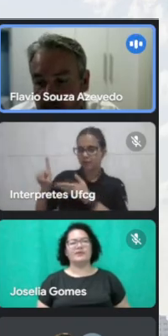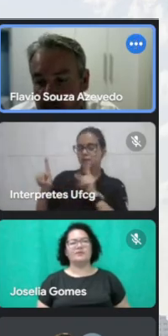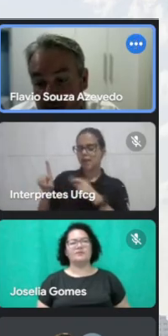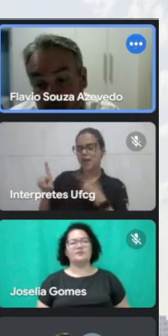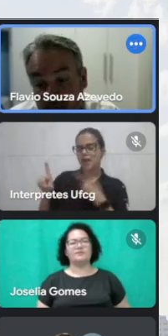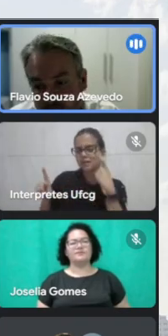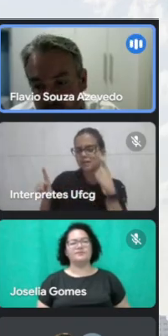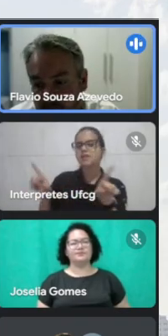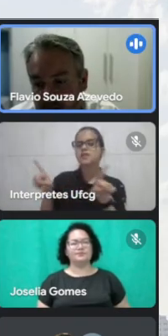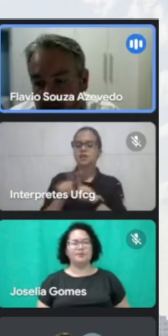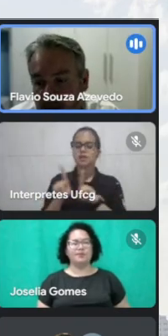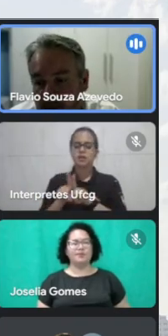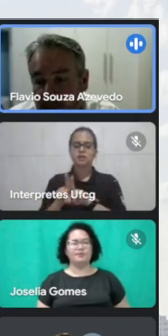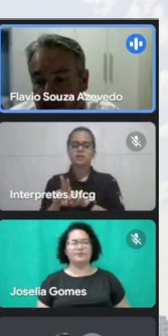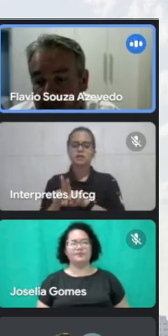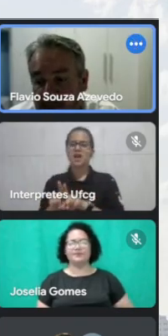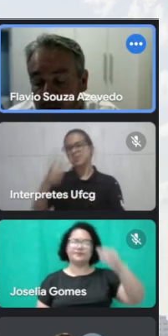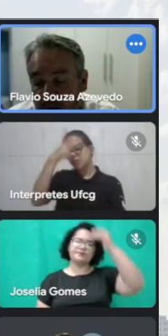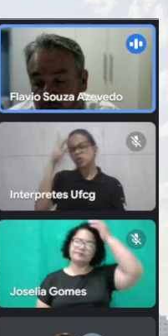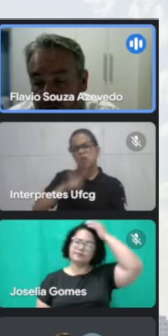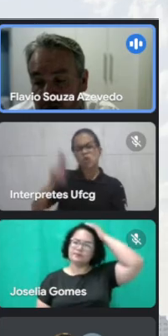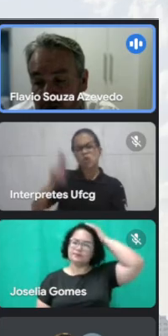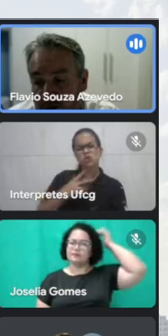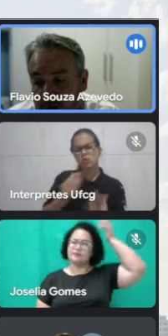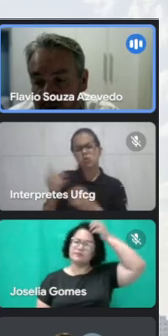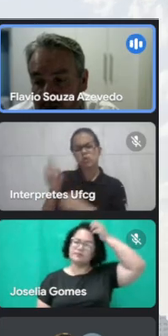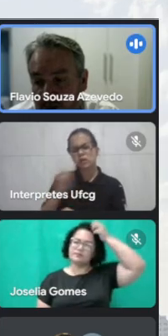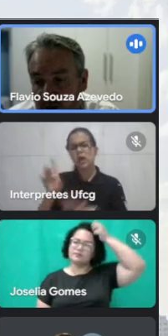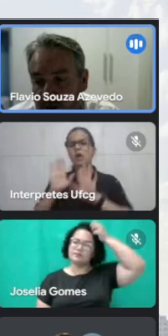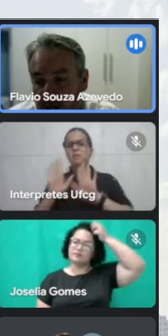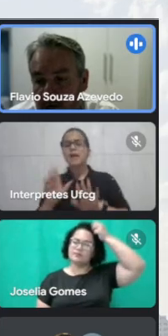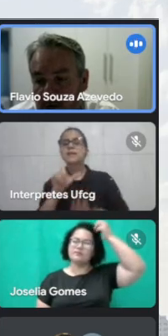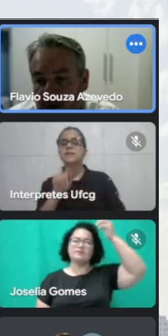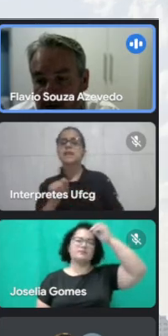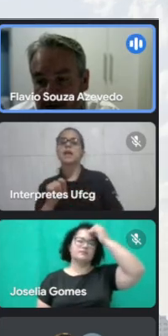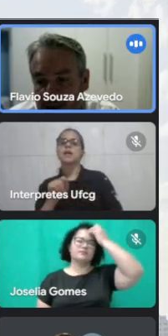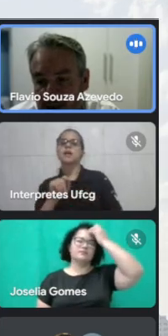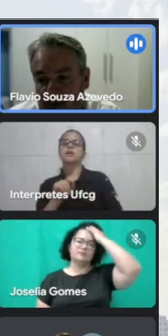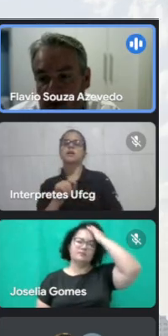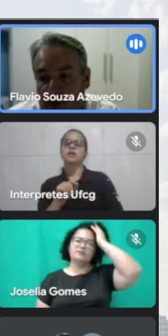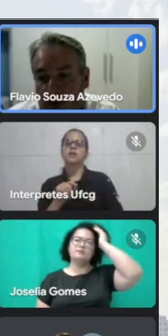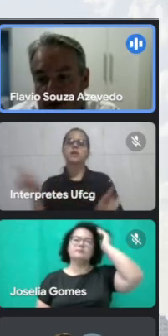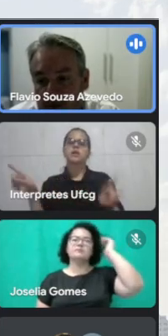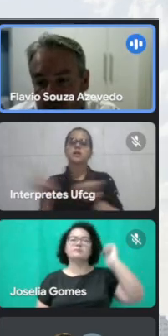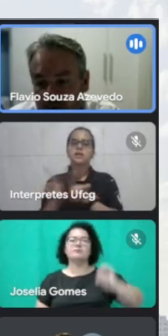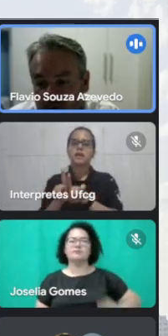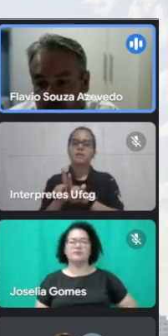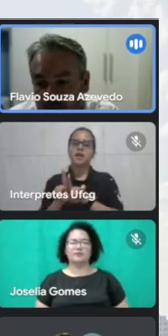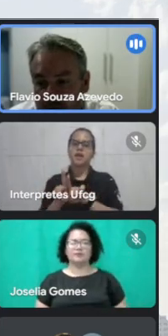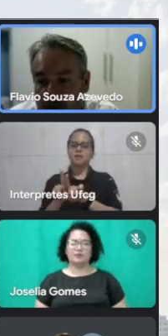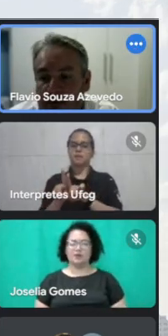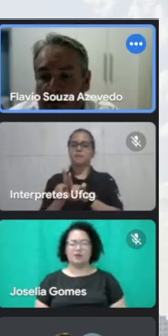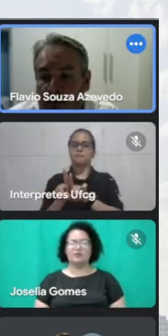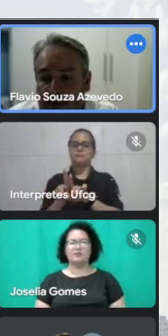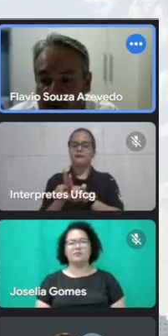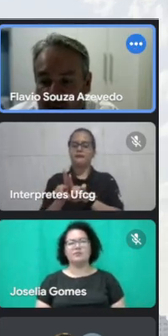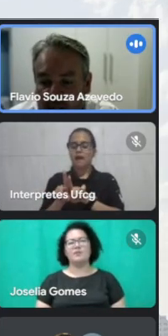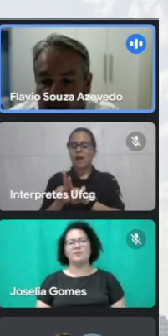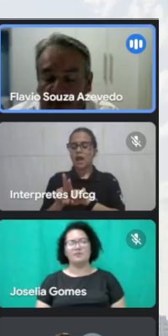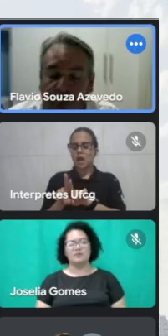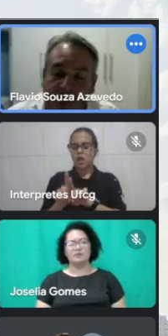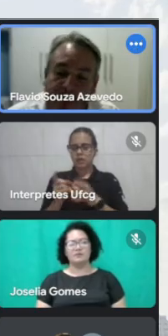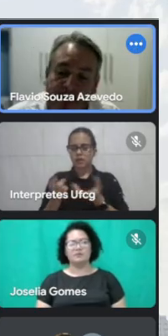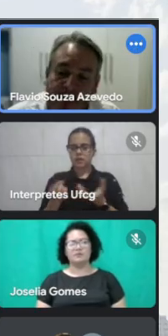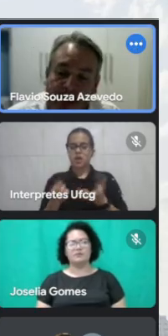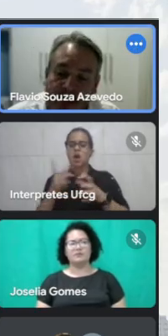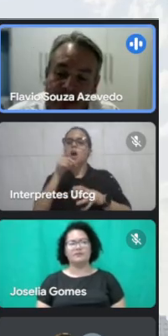interessante, não é muito utilizado, macrófilas submersas, né, em Montreal. Então, as plantas ficam totalmente submersas